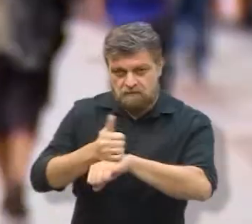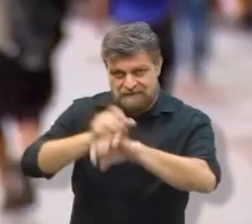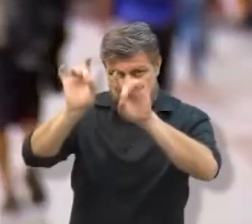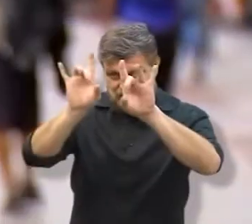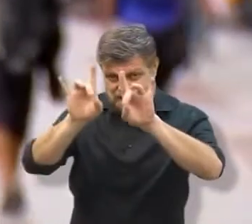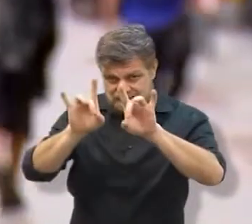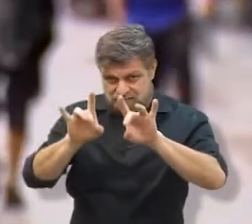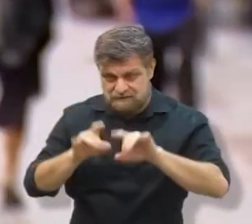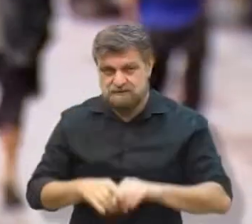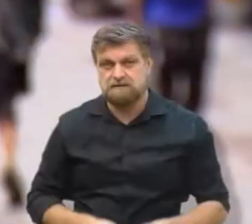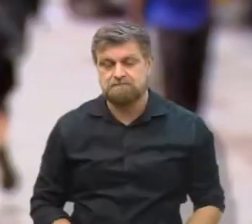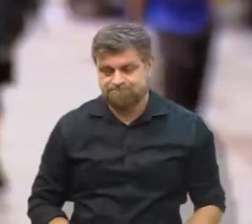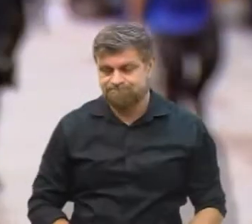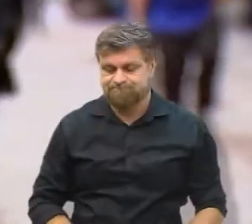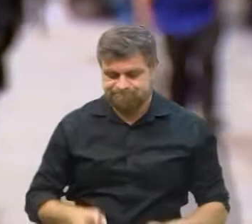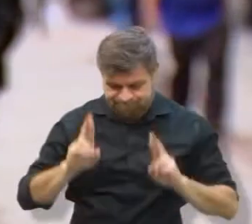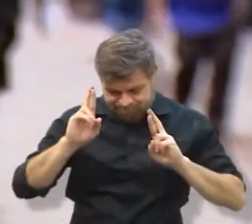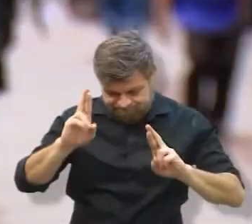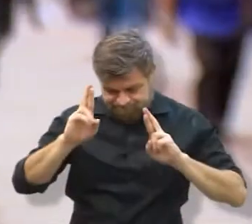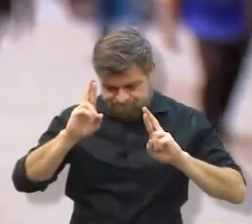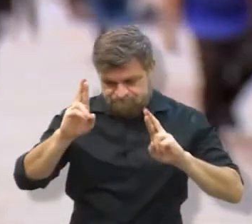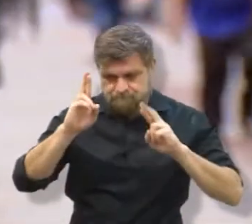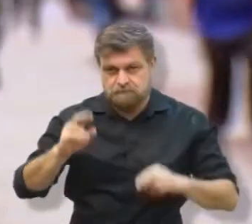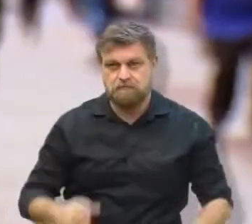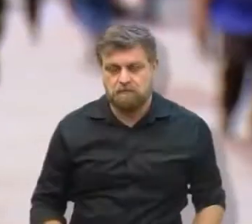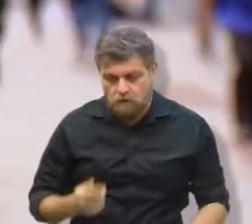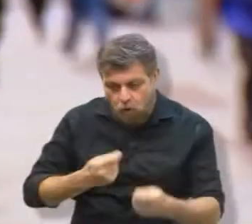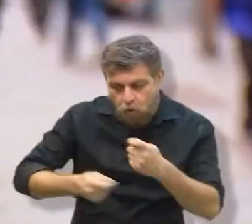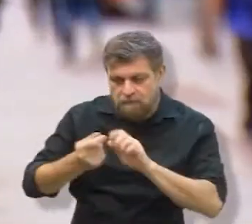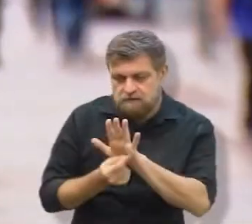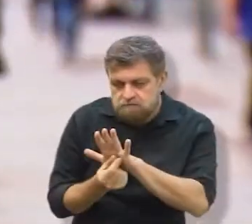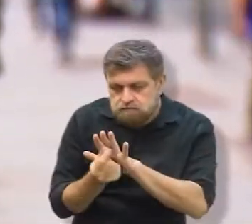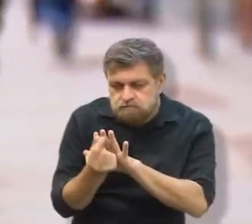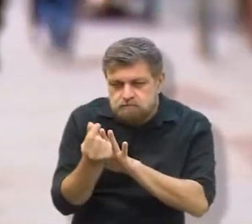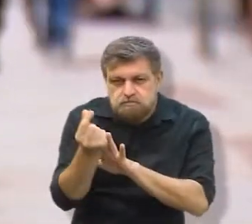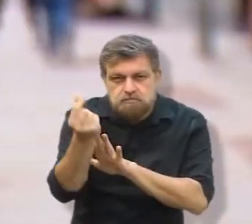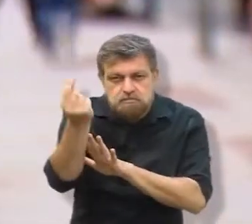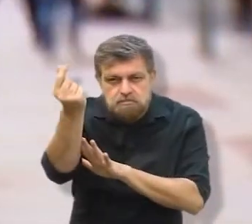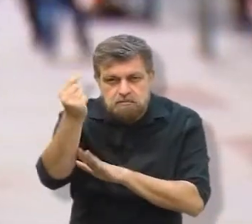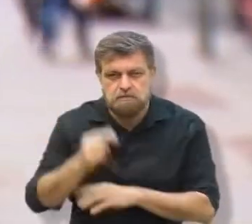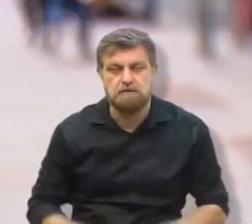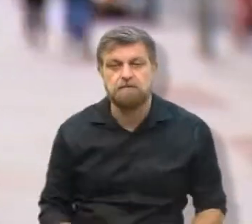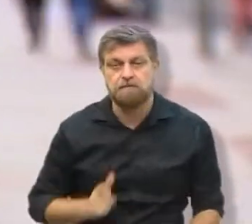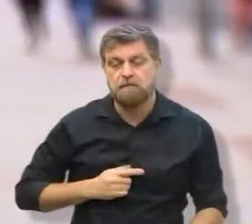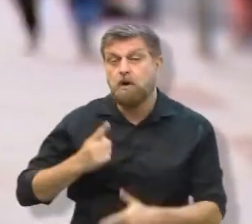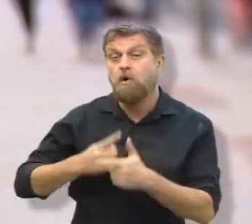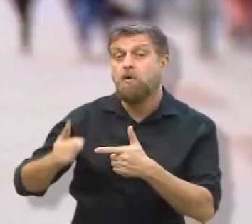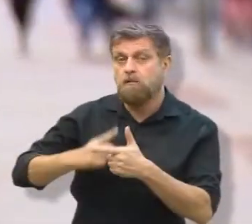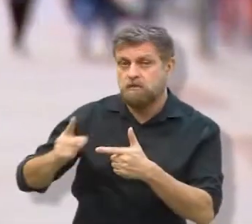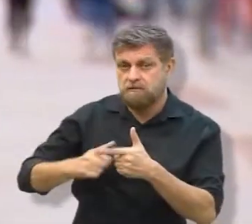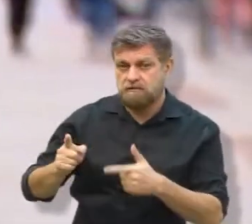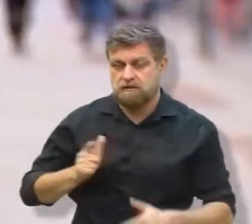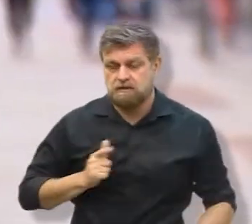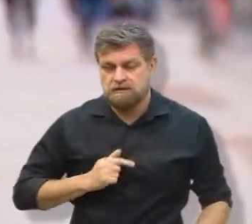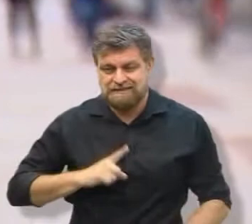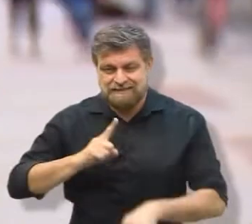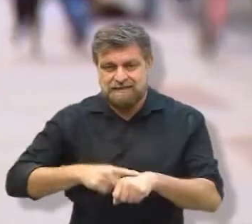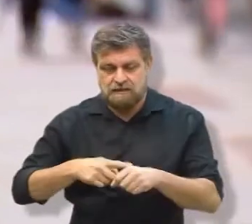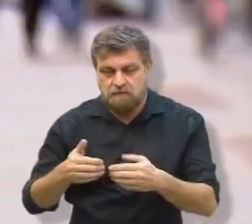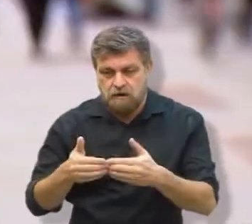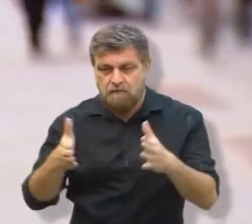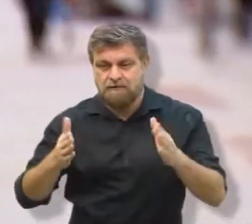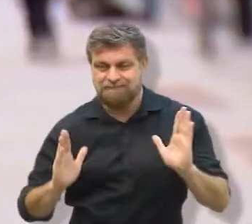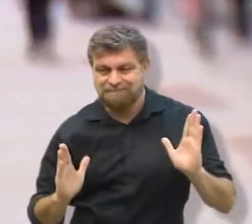respectivamente. Especialistas, de modo geral, estão otimistas em relação à recuperação do comércio. O grande problema agora é que